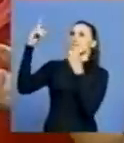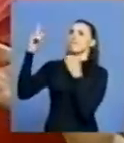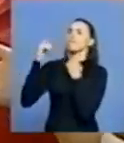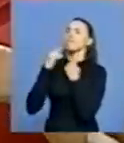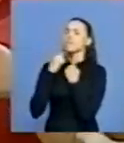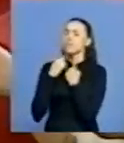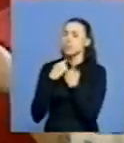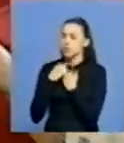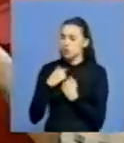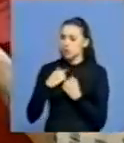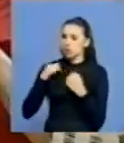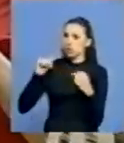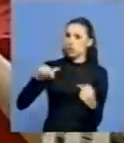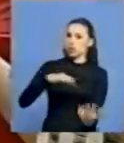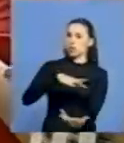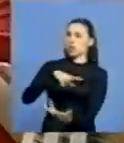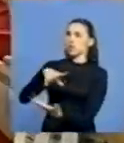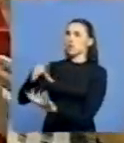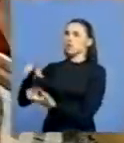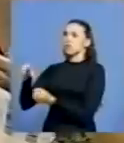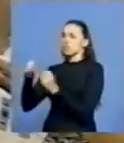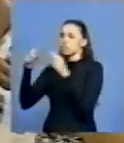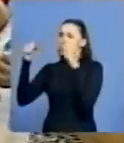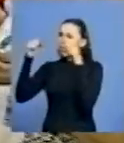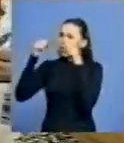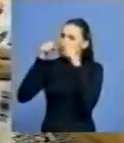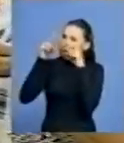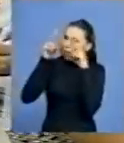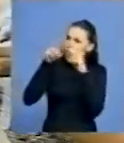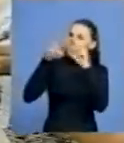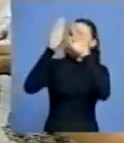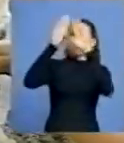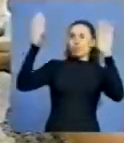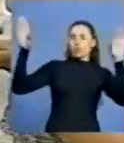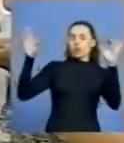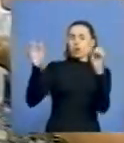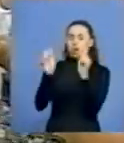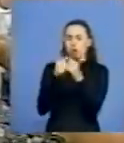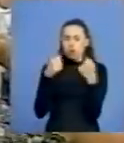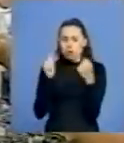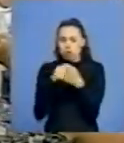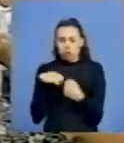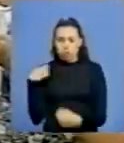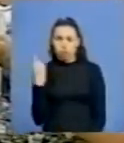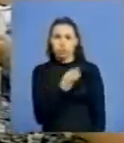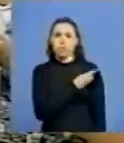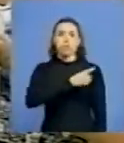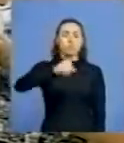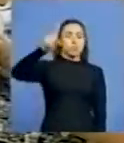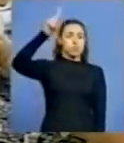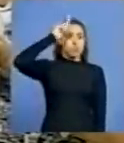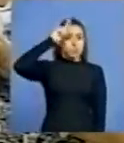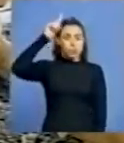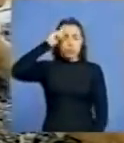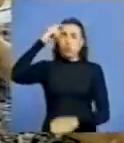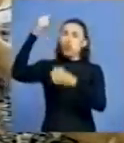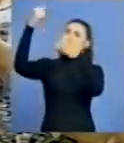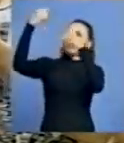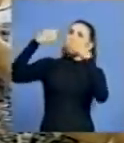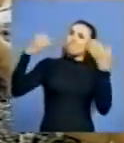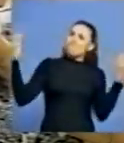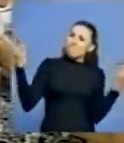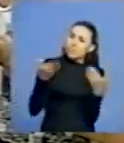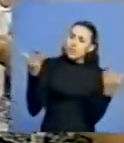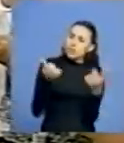seja feita a vossa vontade, assim na terra como no céu. O pão nosso de cada